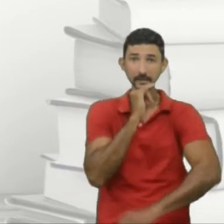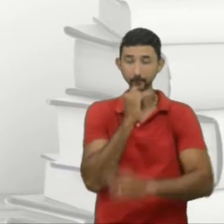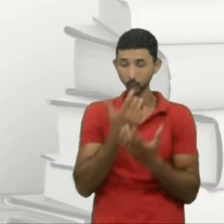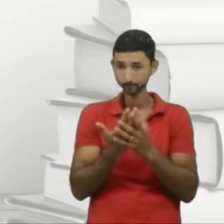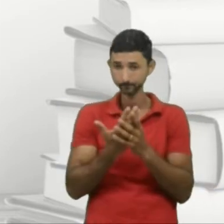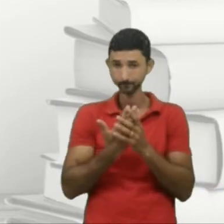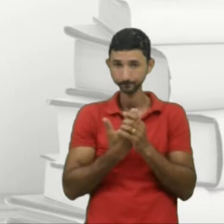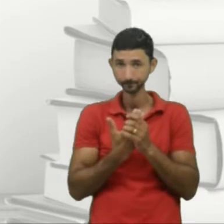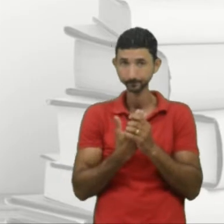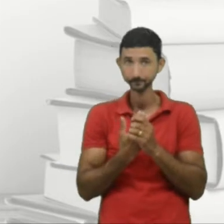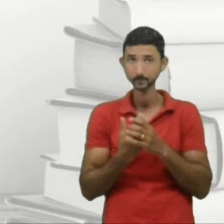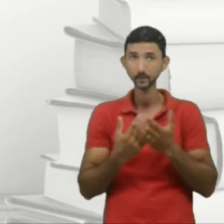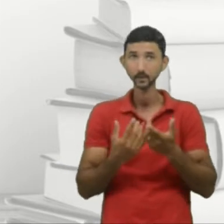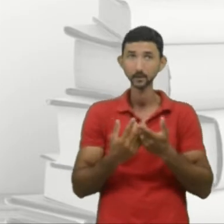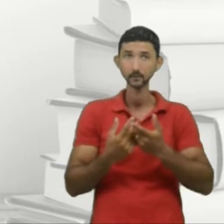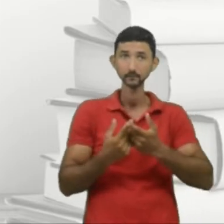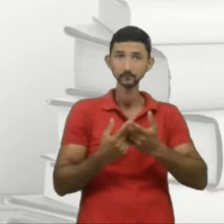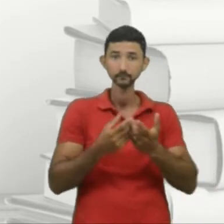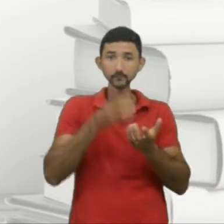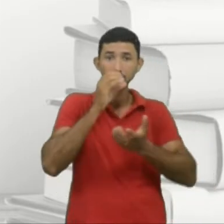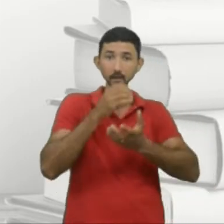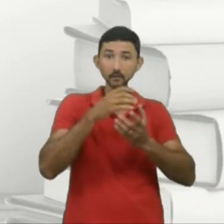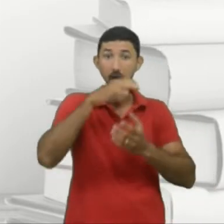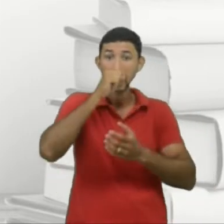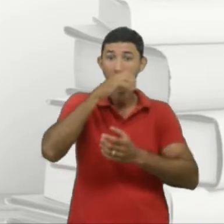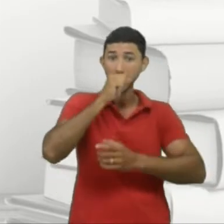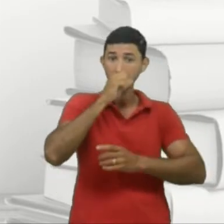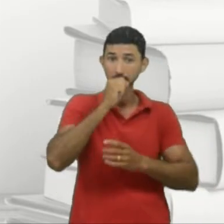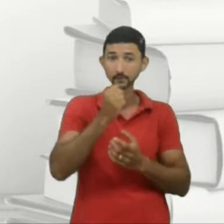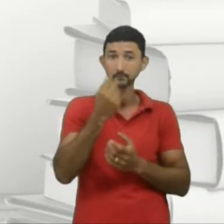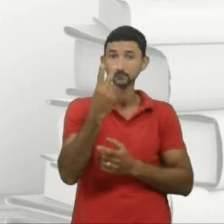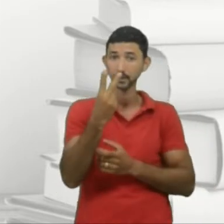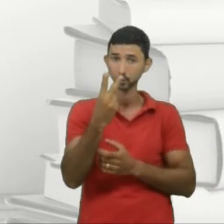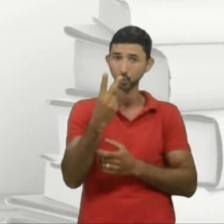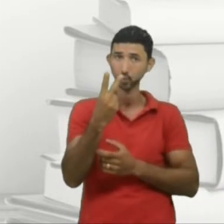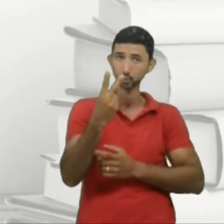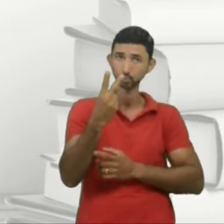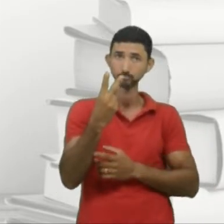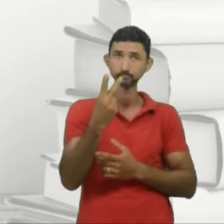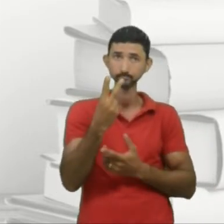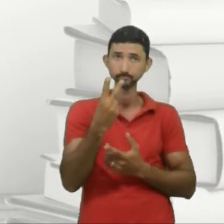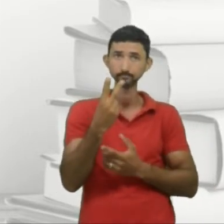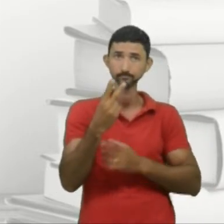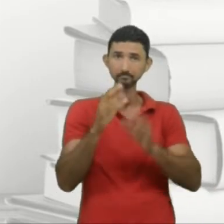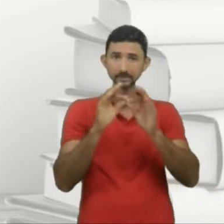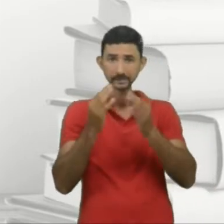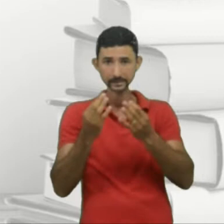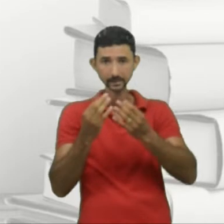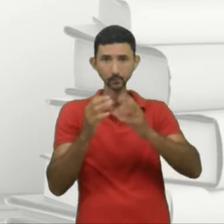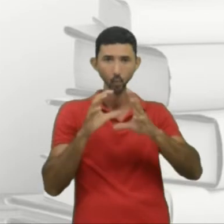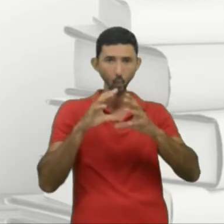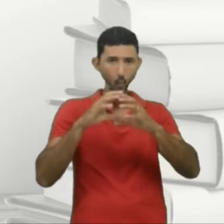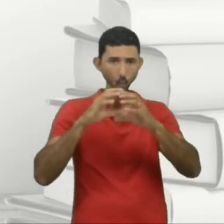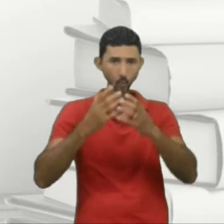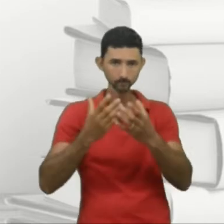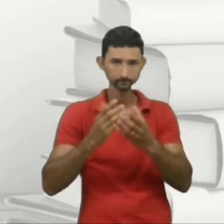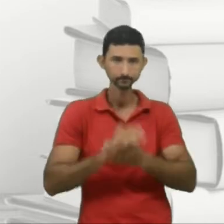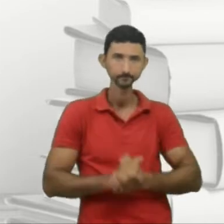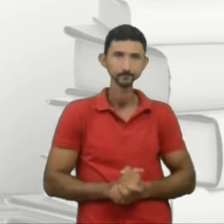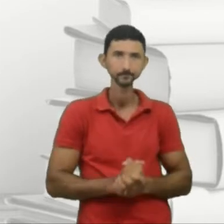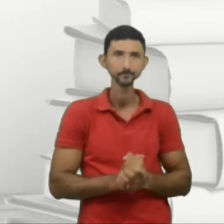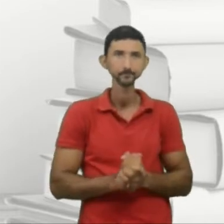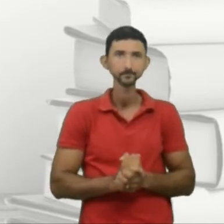escolher suco de laranja, então tem duas opções de lanches, um simples e outro completo. Se